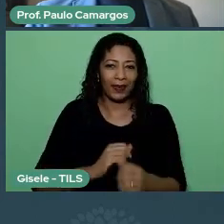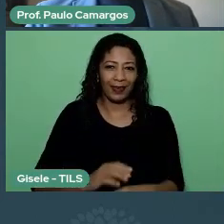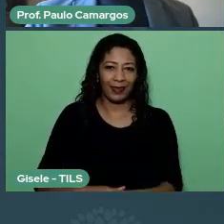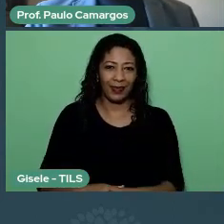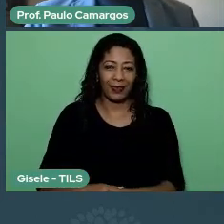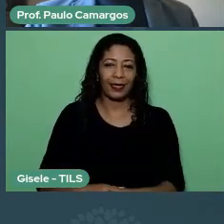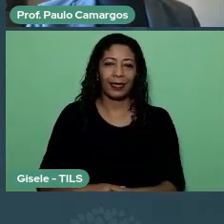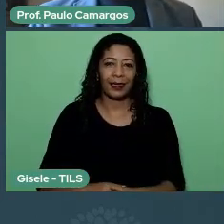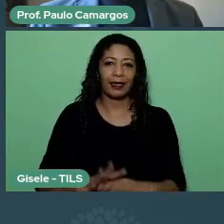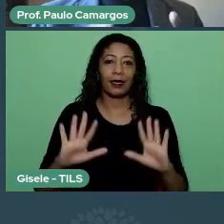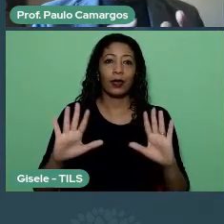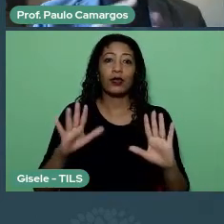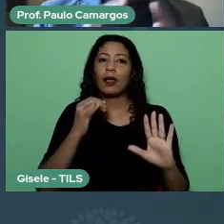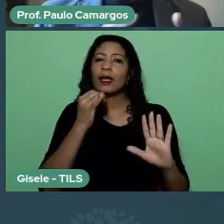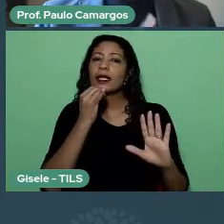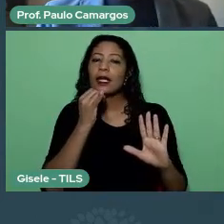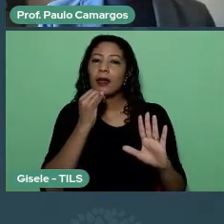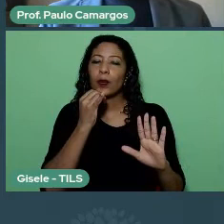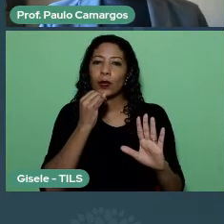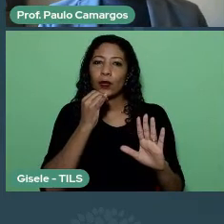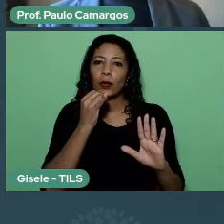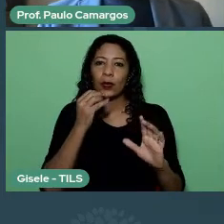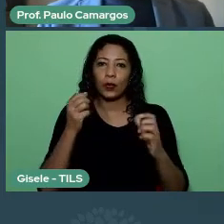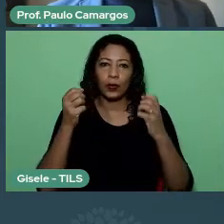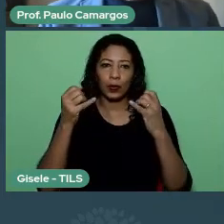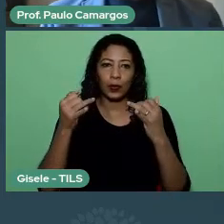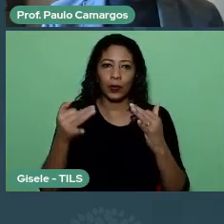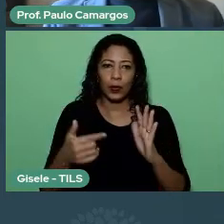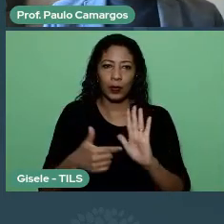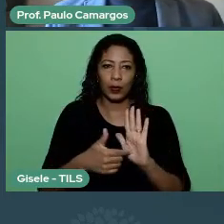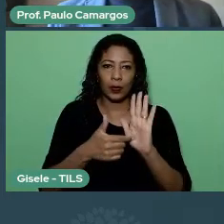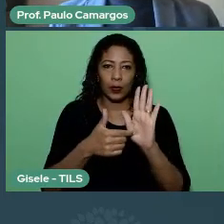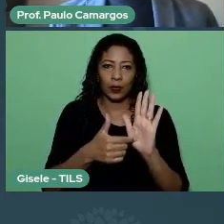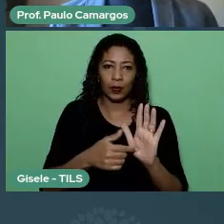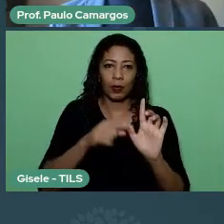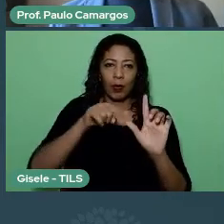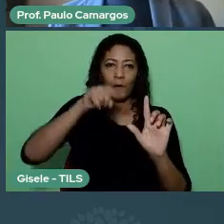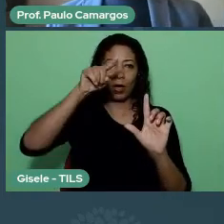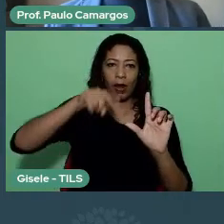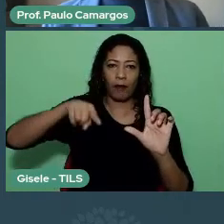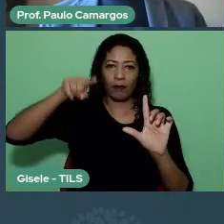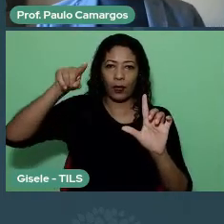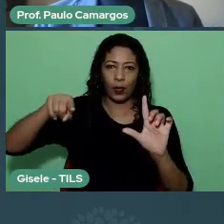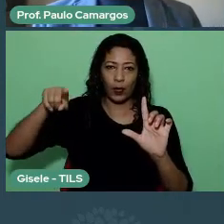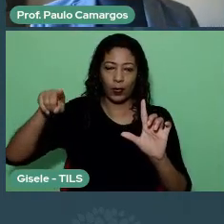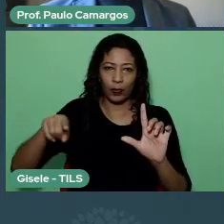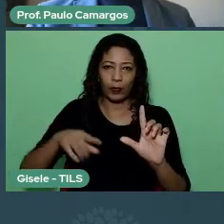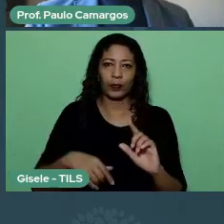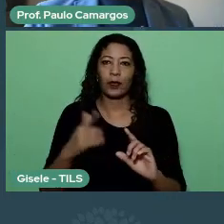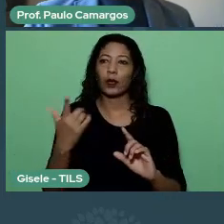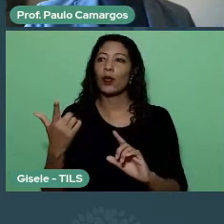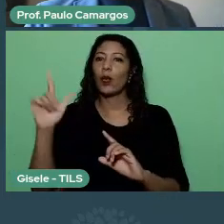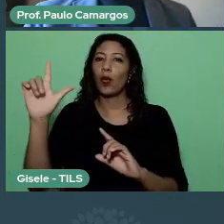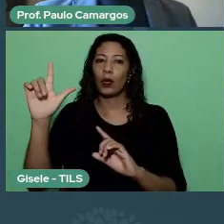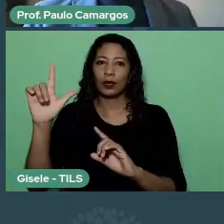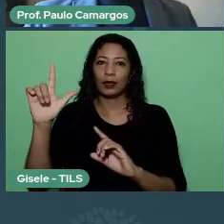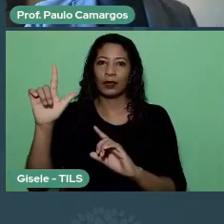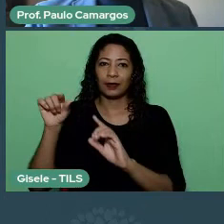Eu trouxe só como exemplo também um gráfico de um outro trabalho que